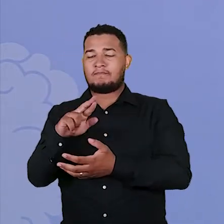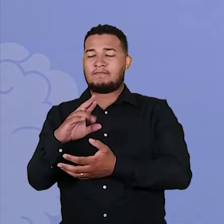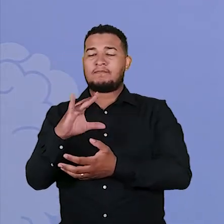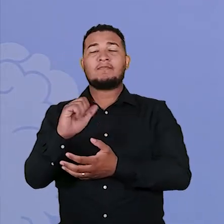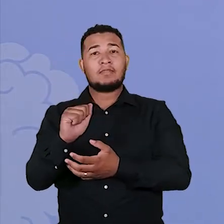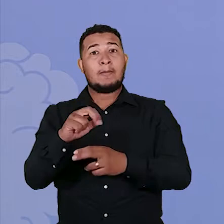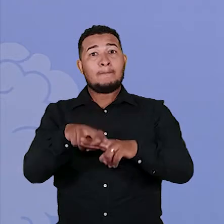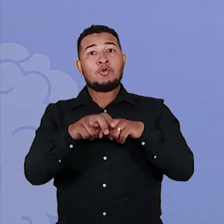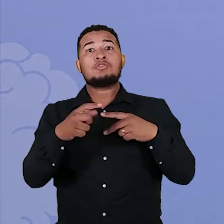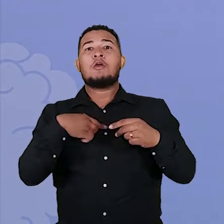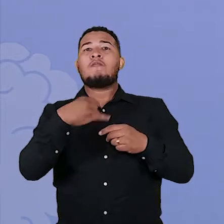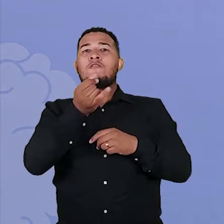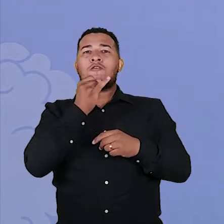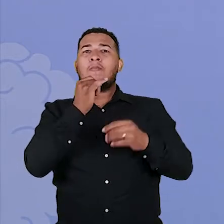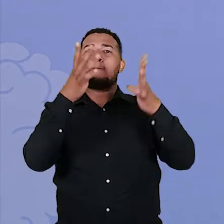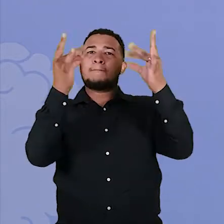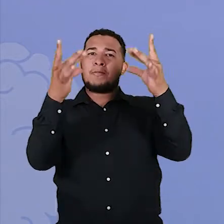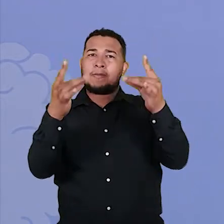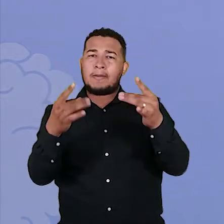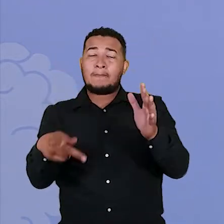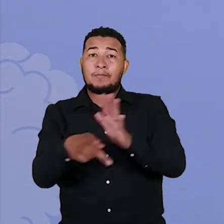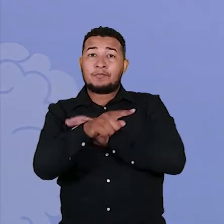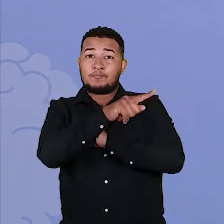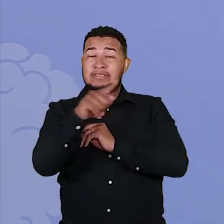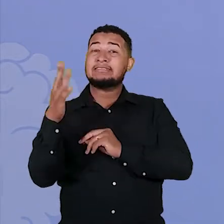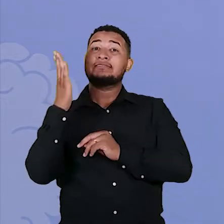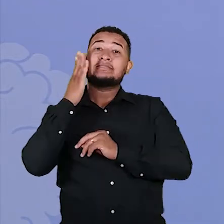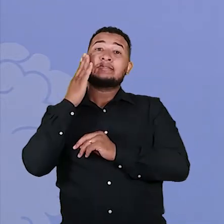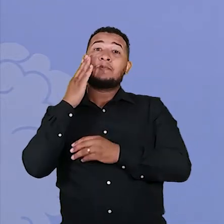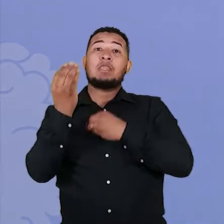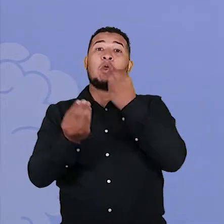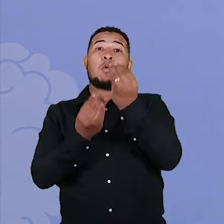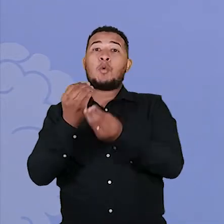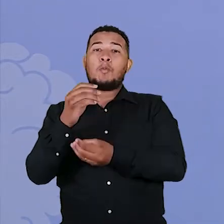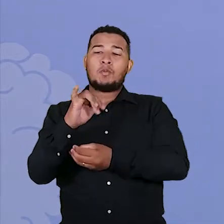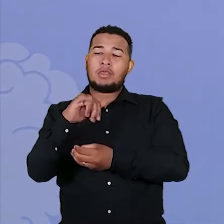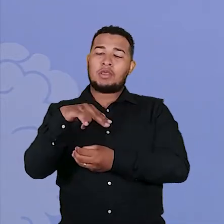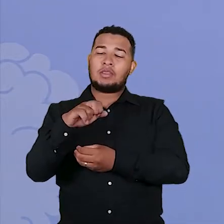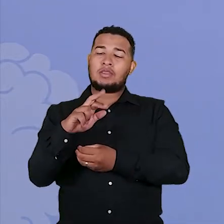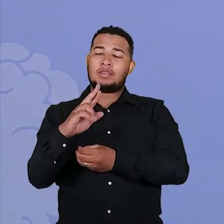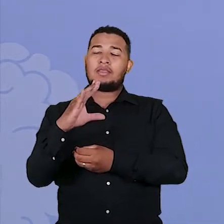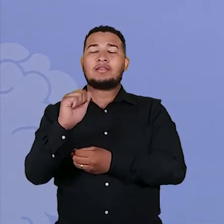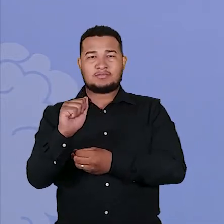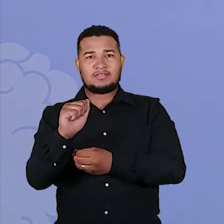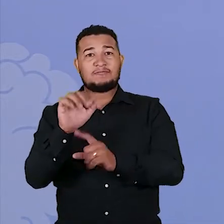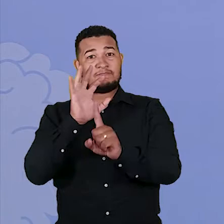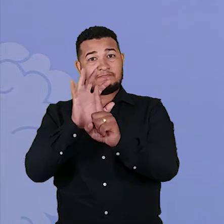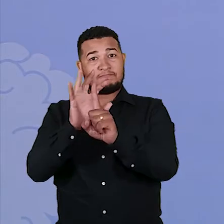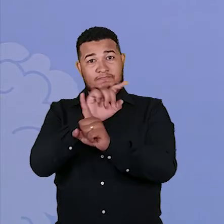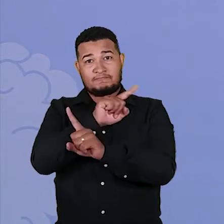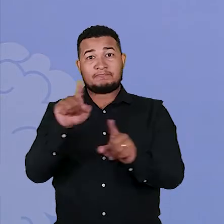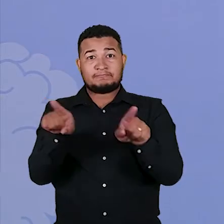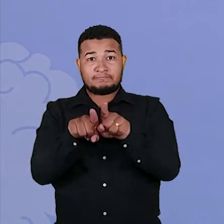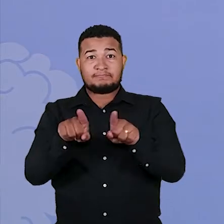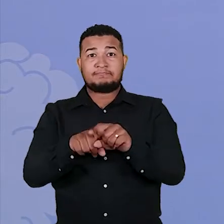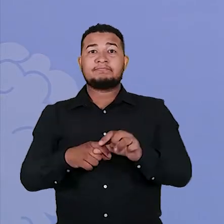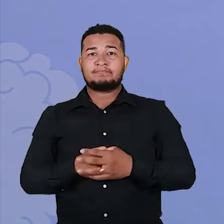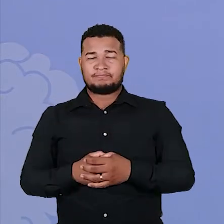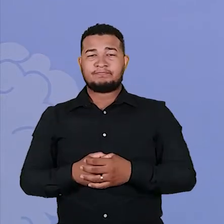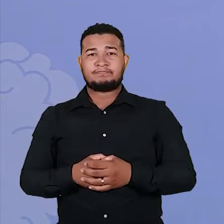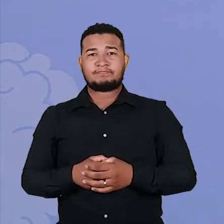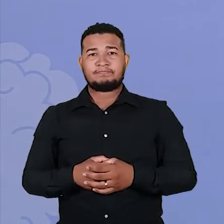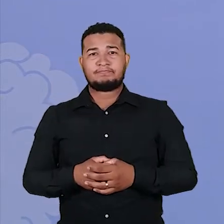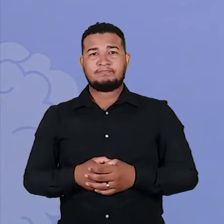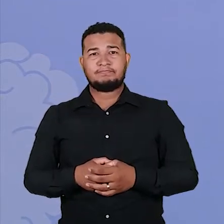que eu estou exemplificando tanto para vocês localizarem como que a inércia afeta vocês, tá? Então,